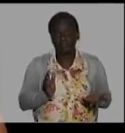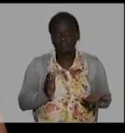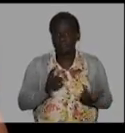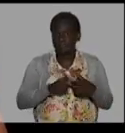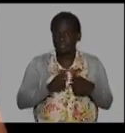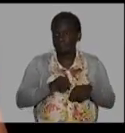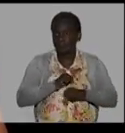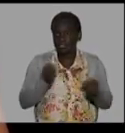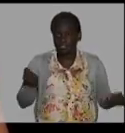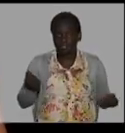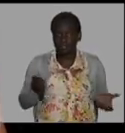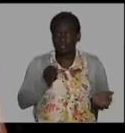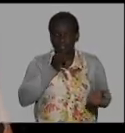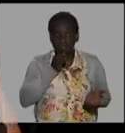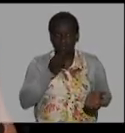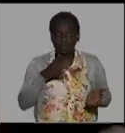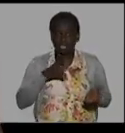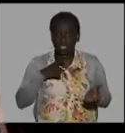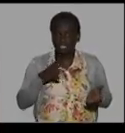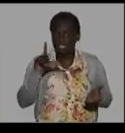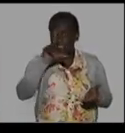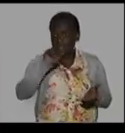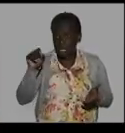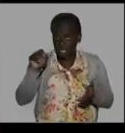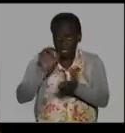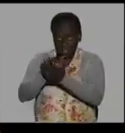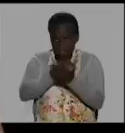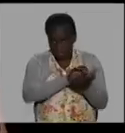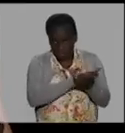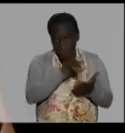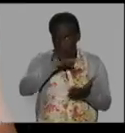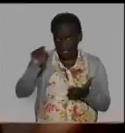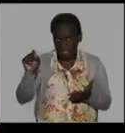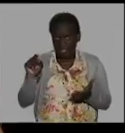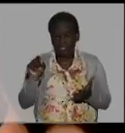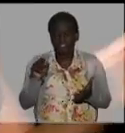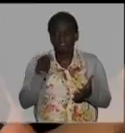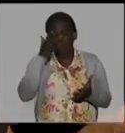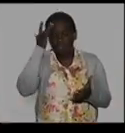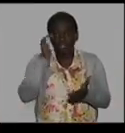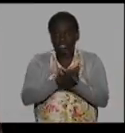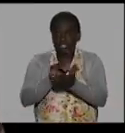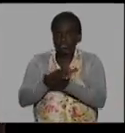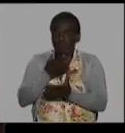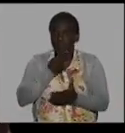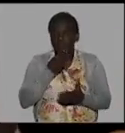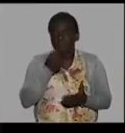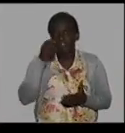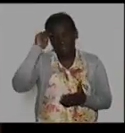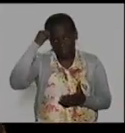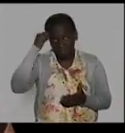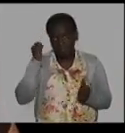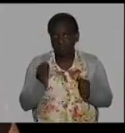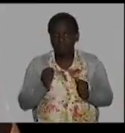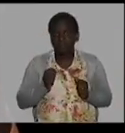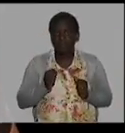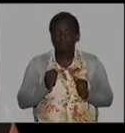problema, sabe? Porque não é possível. Porque se tivesse assim, sabe? Tipo, de 100 casais, né? 100 pessoas, 100 homens